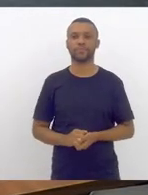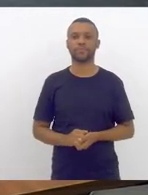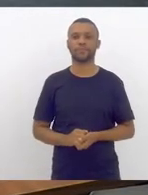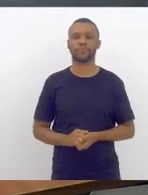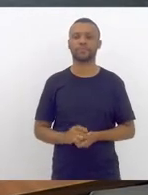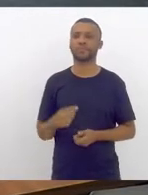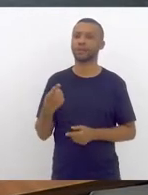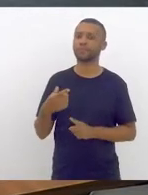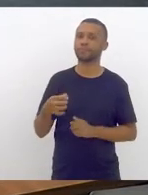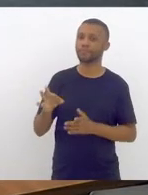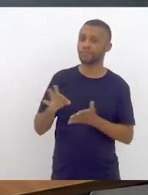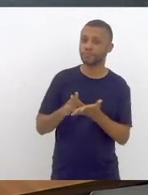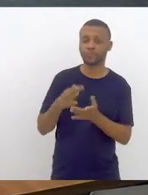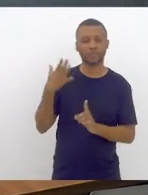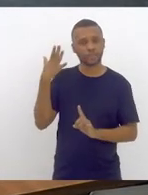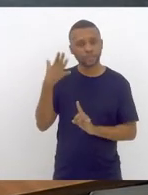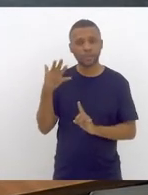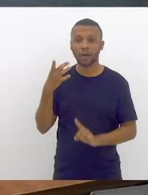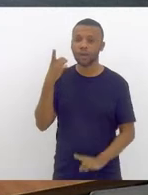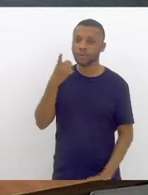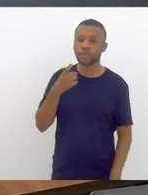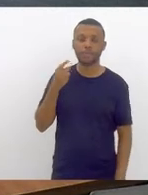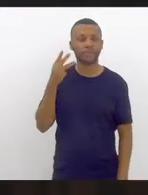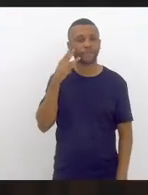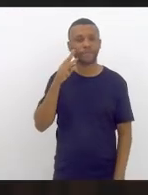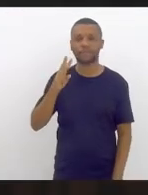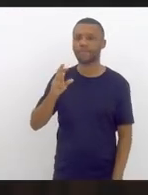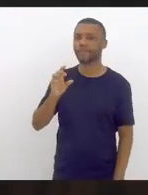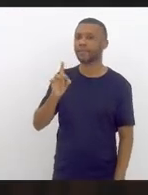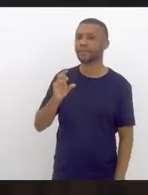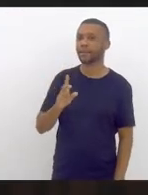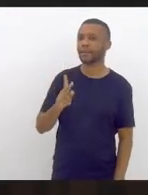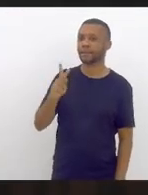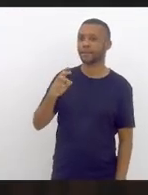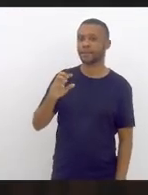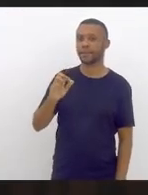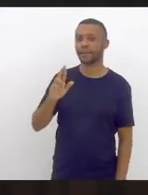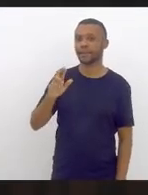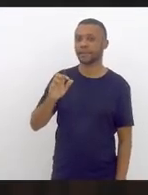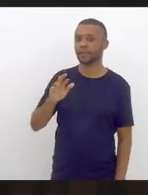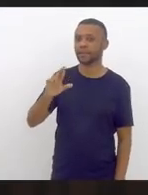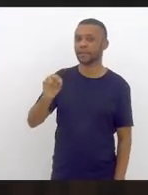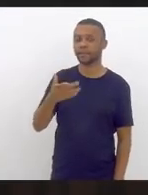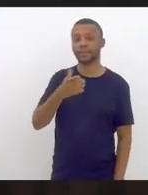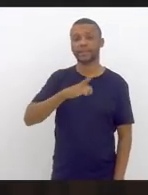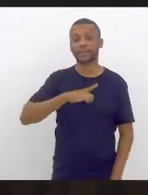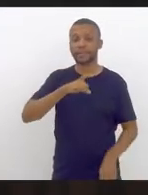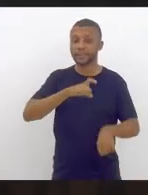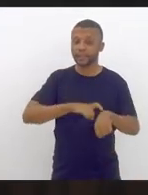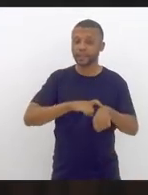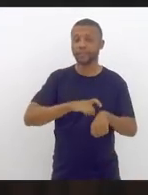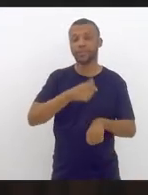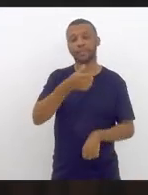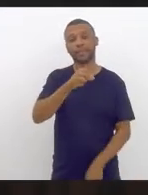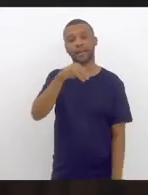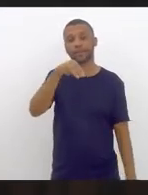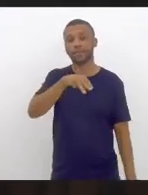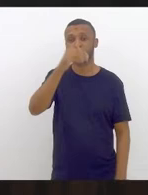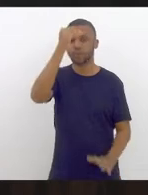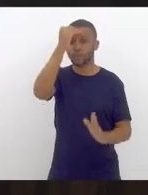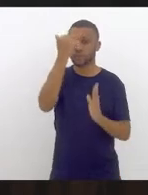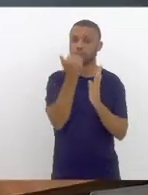próximo é o nome Deputado Valdete Carneiro vossa excelência de 10 minutos no tempo regimental